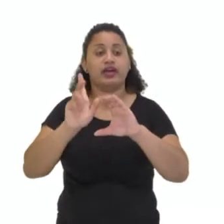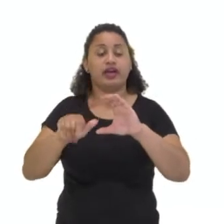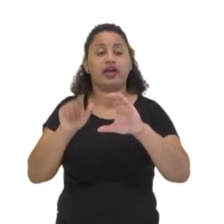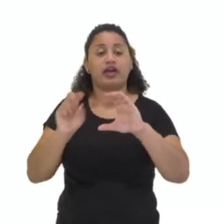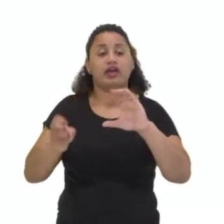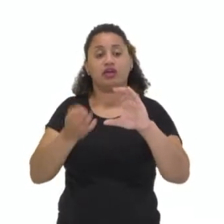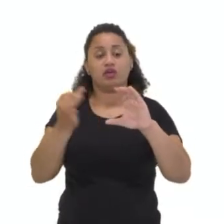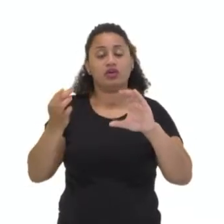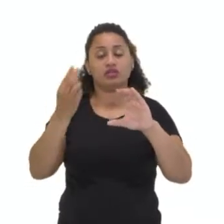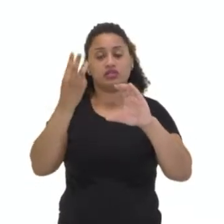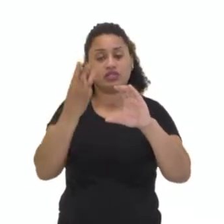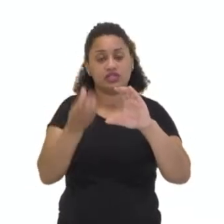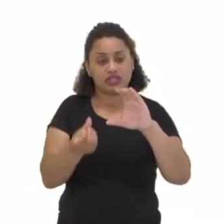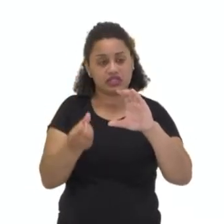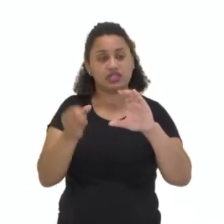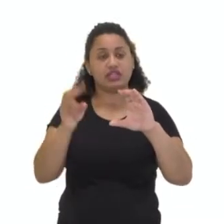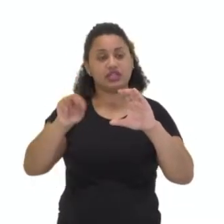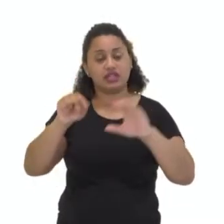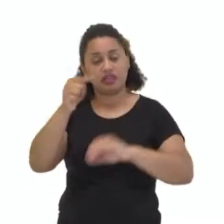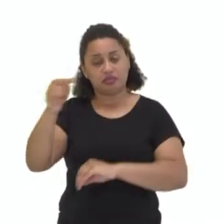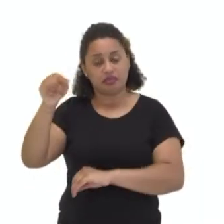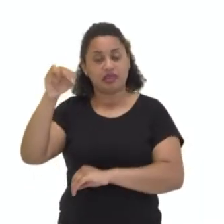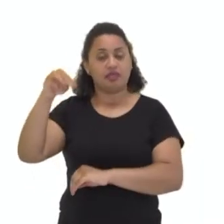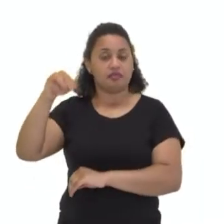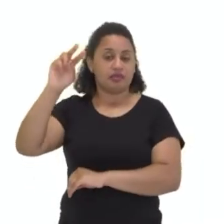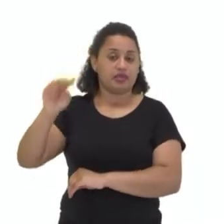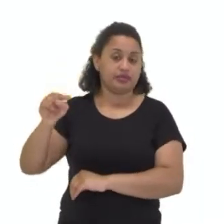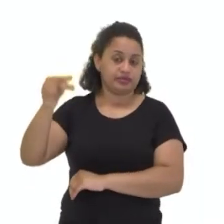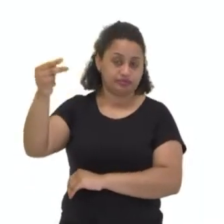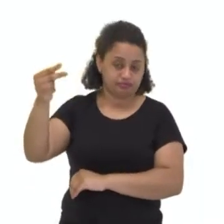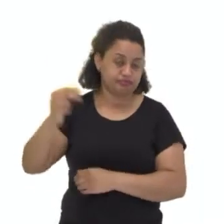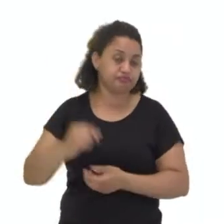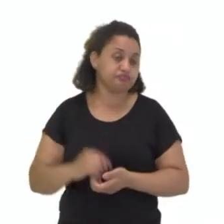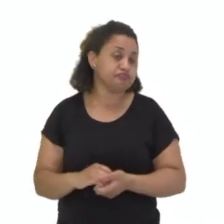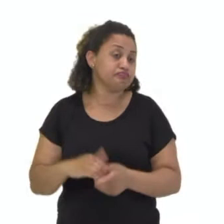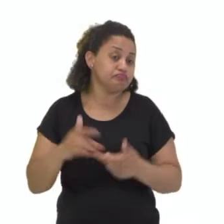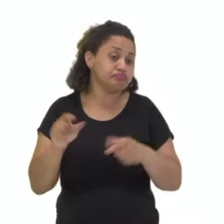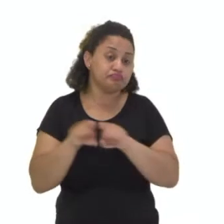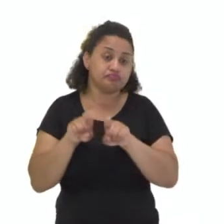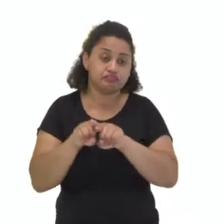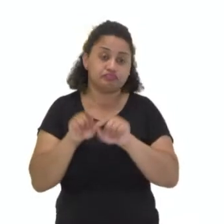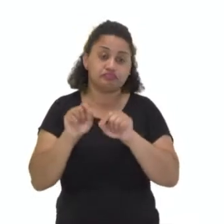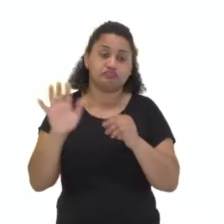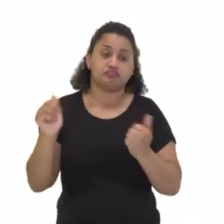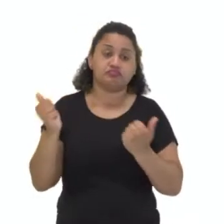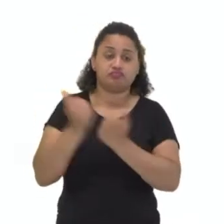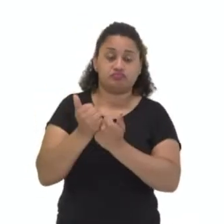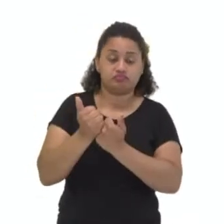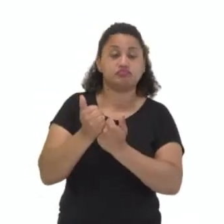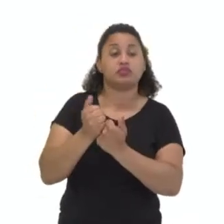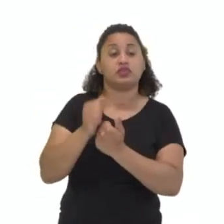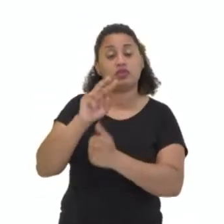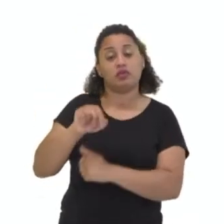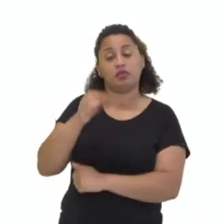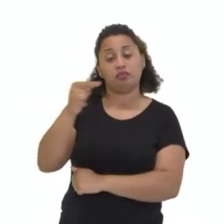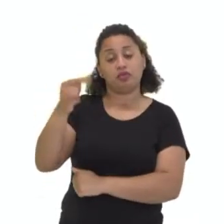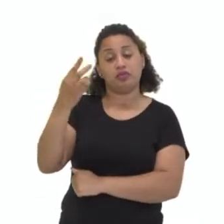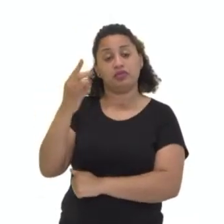vale 36 π metros quadrados. Eu posso também substituir ainda o π aqui